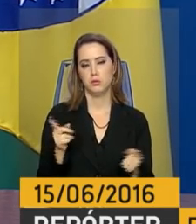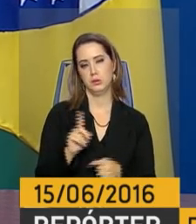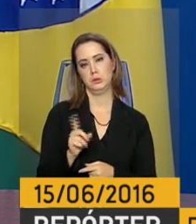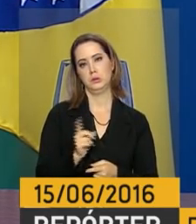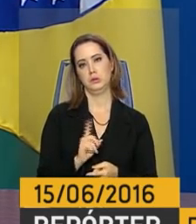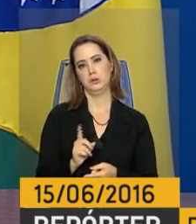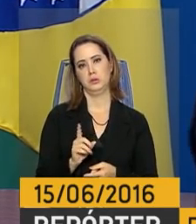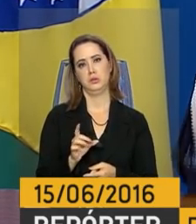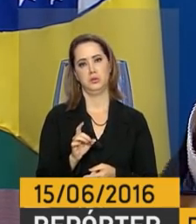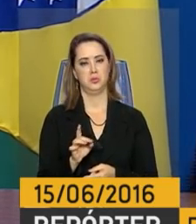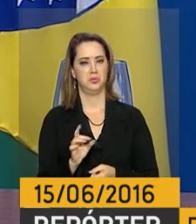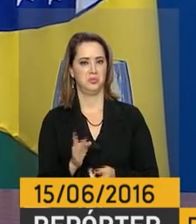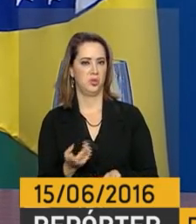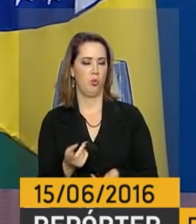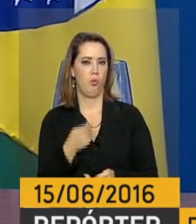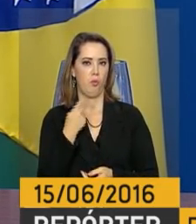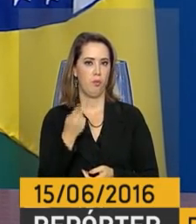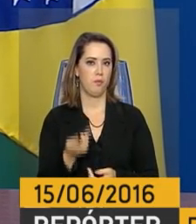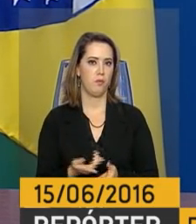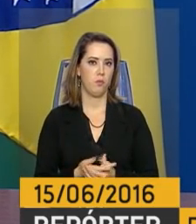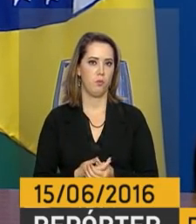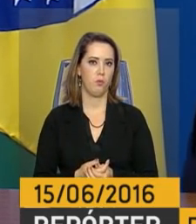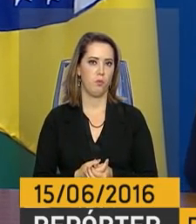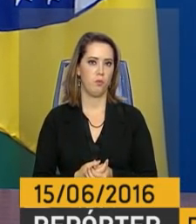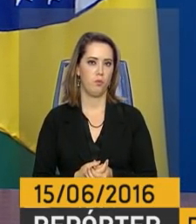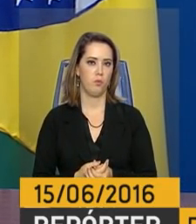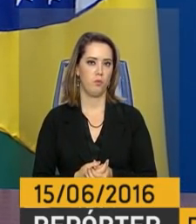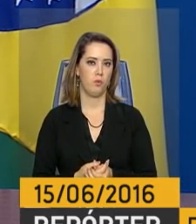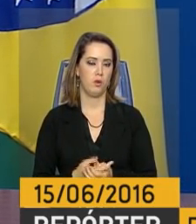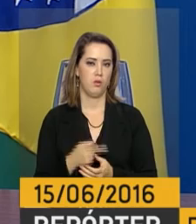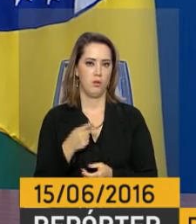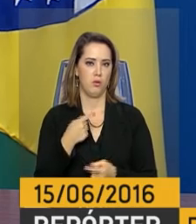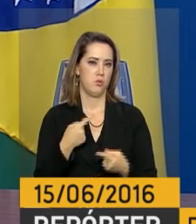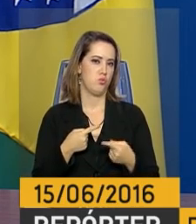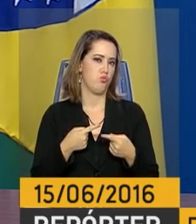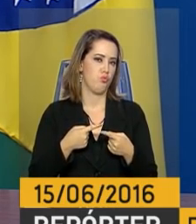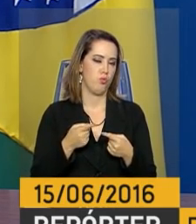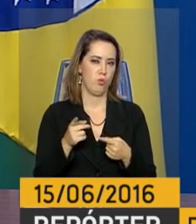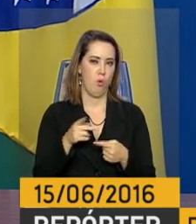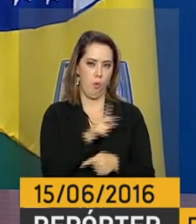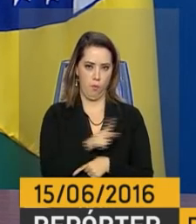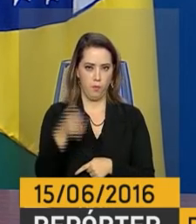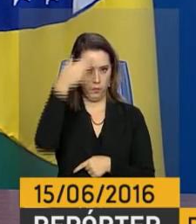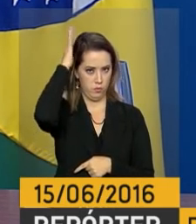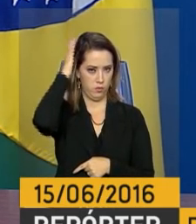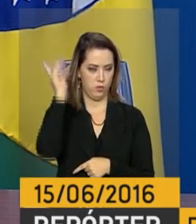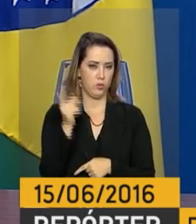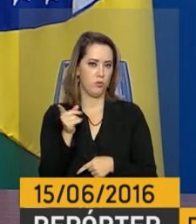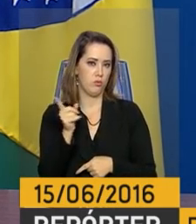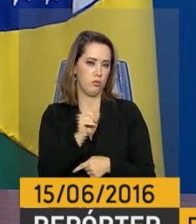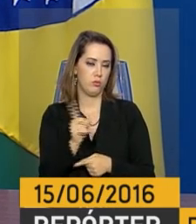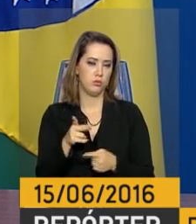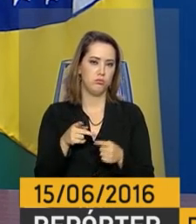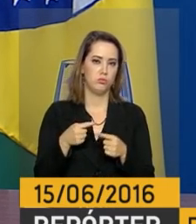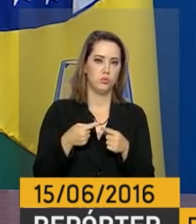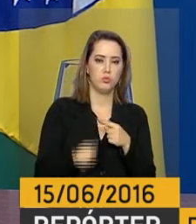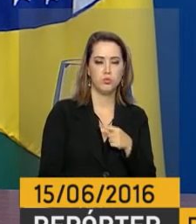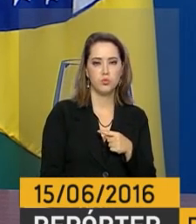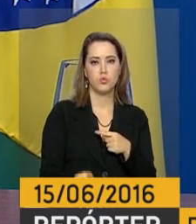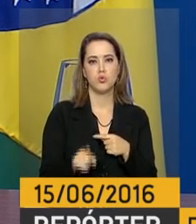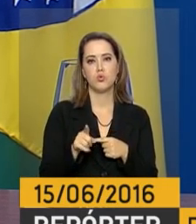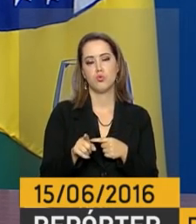eh me parece que ele tenha eh discordado da ideia de que ah a